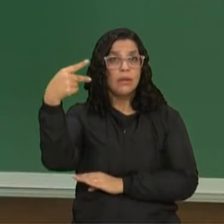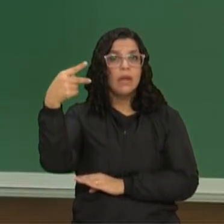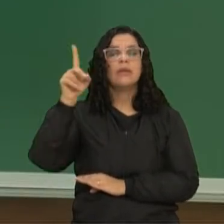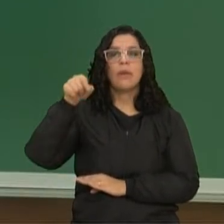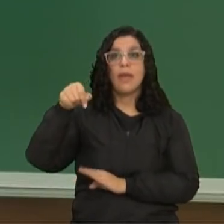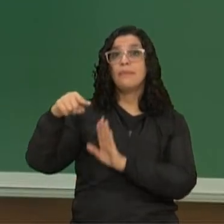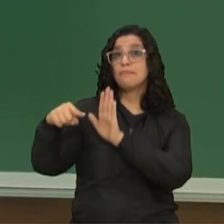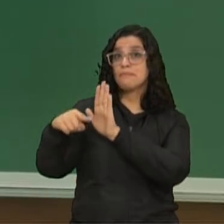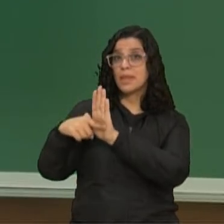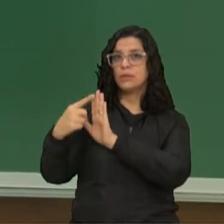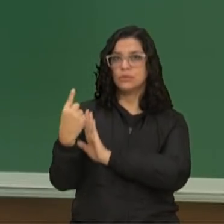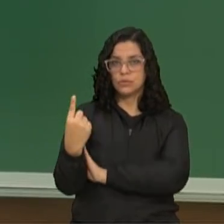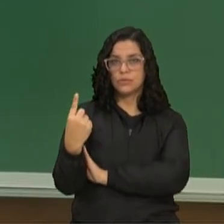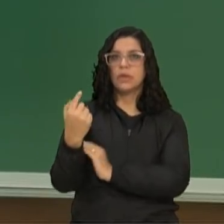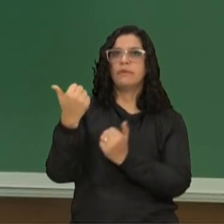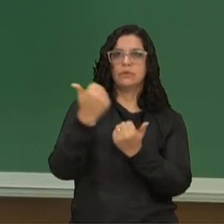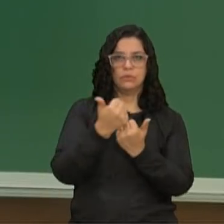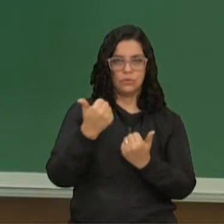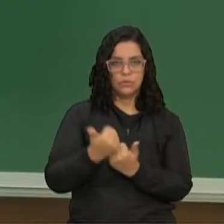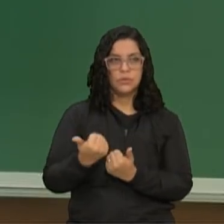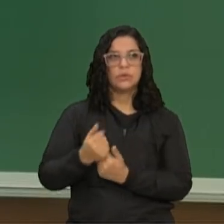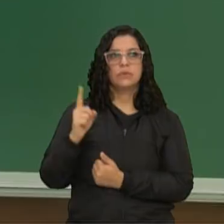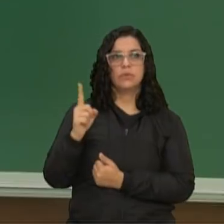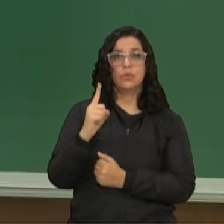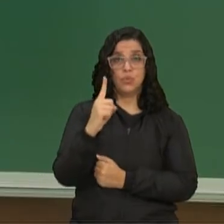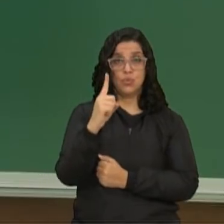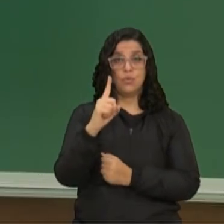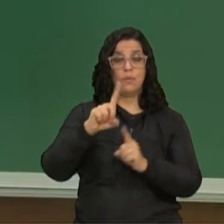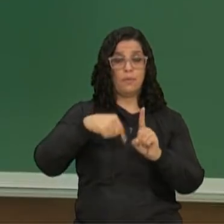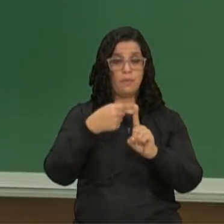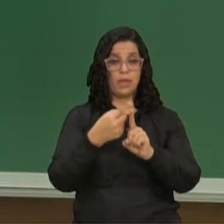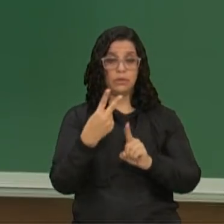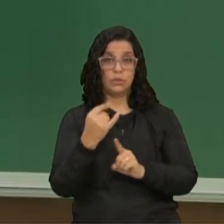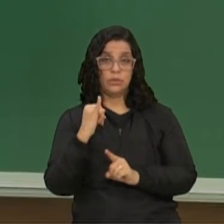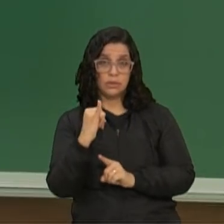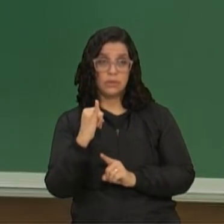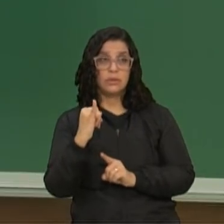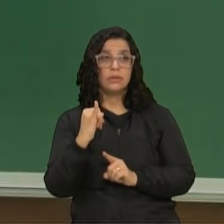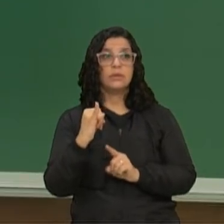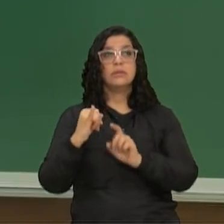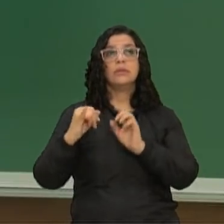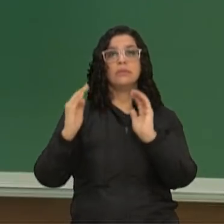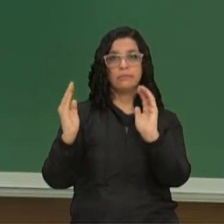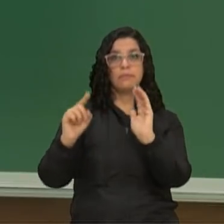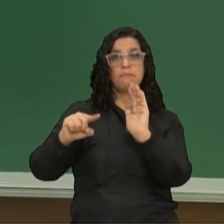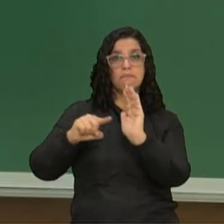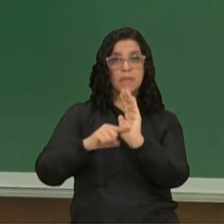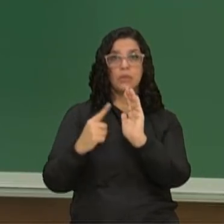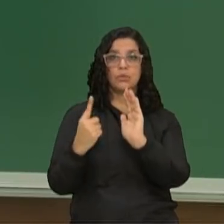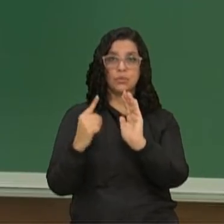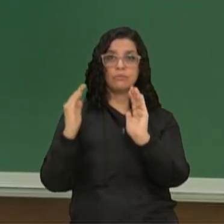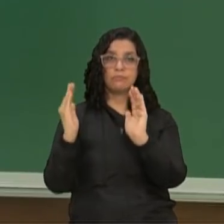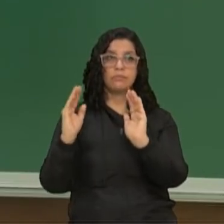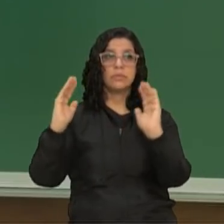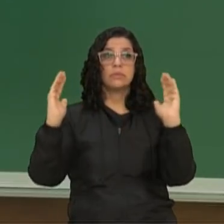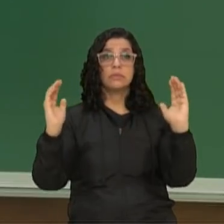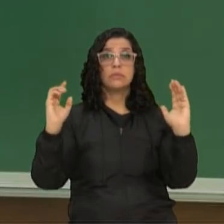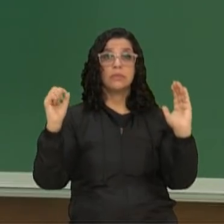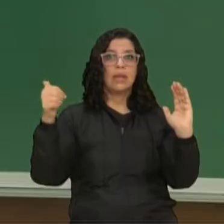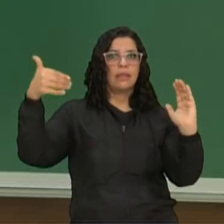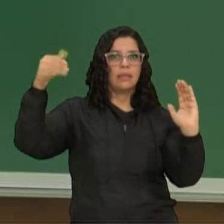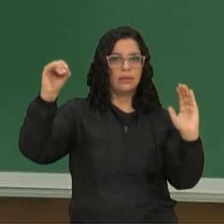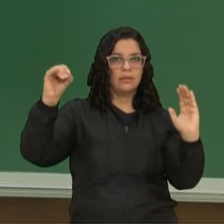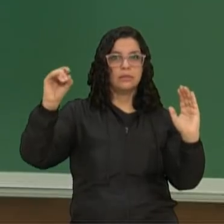quê? Menos 1. Substituindo 1 mais 2i, o i ao quadrado eu coloco menos 1, e agora eu